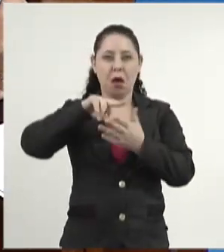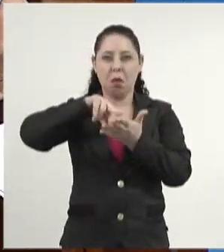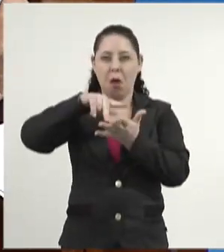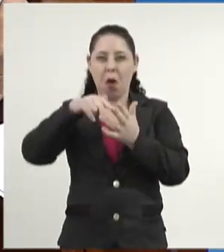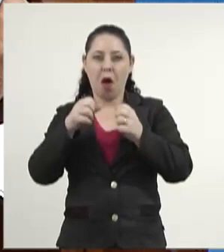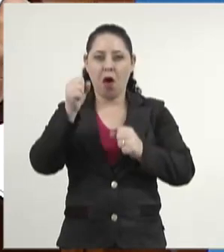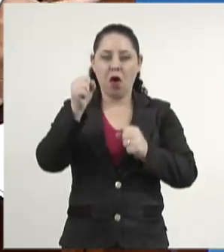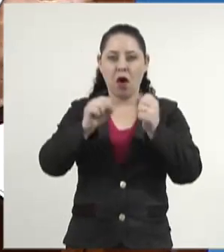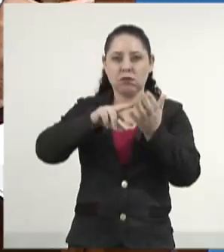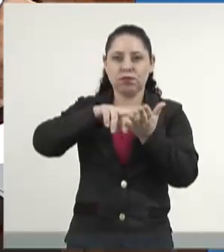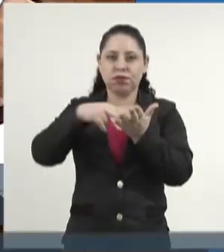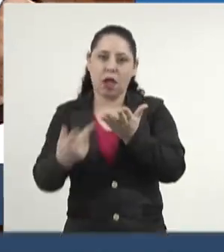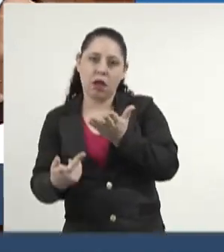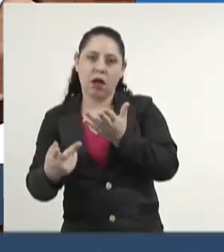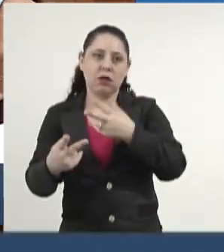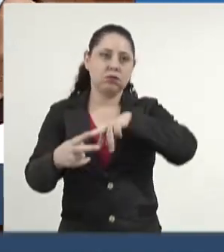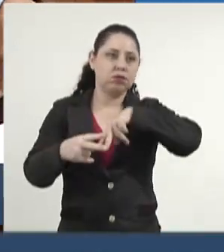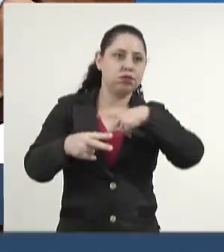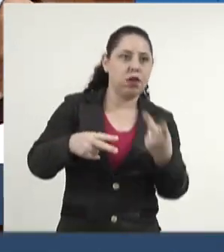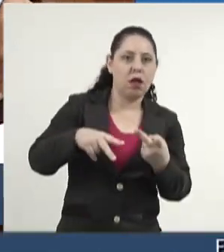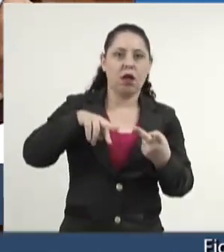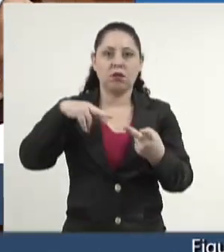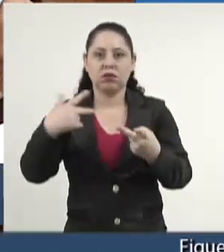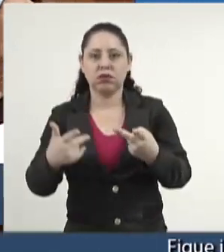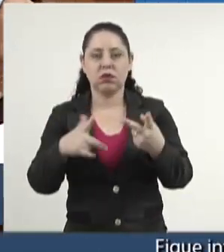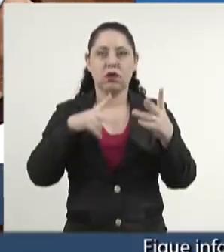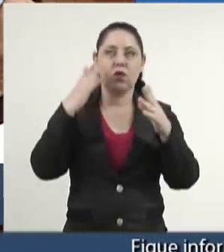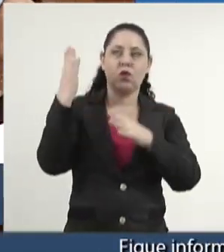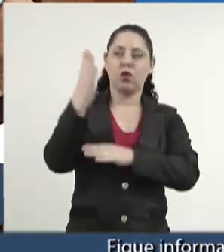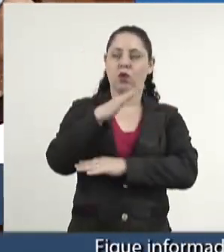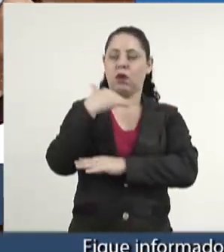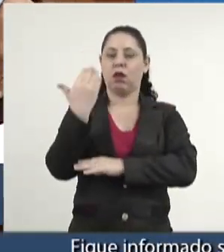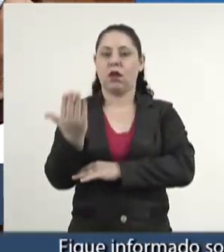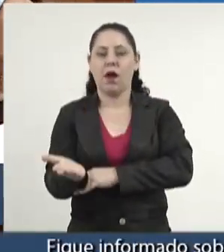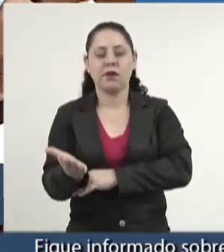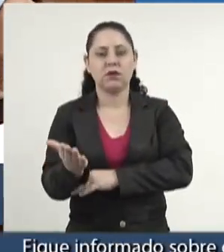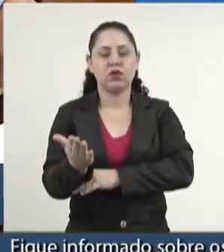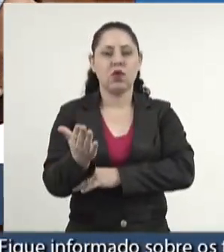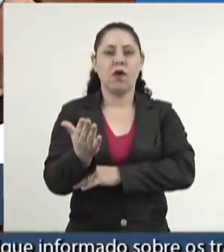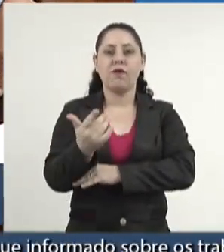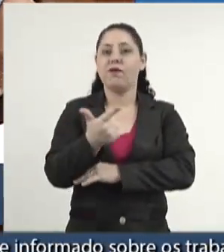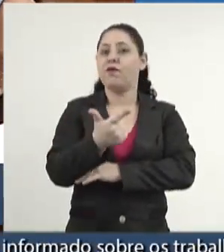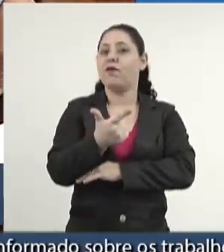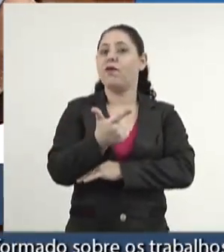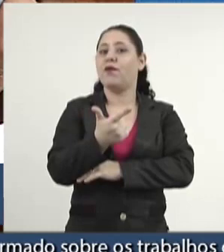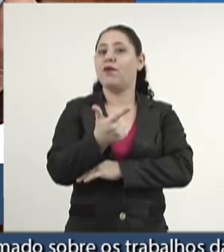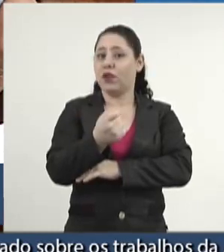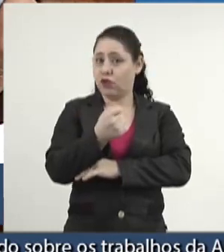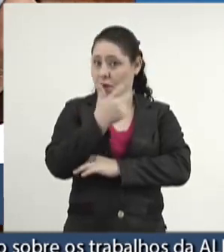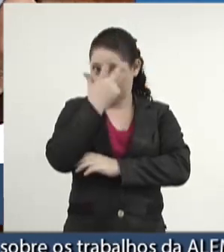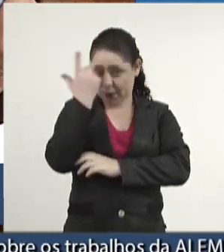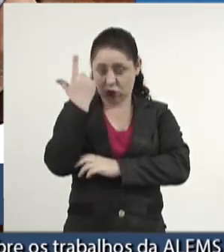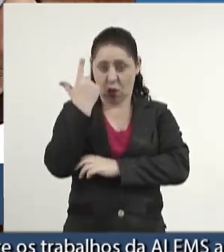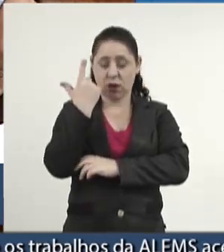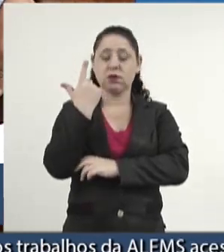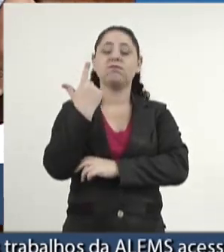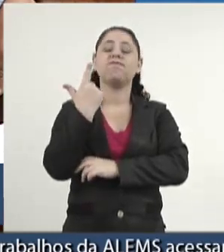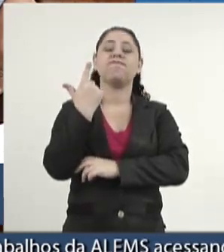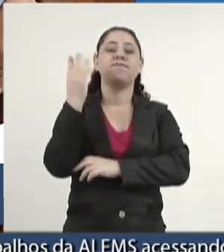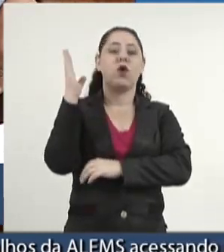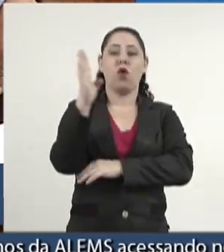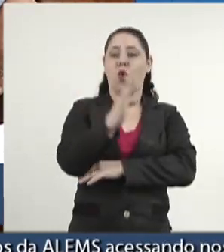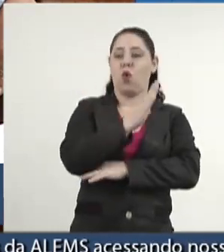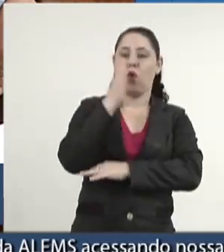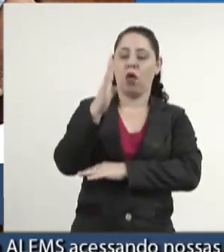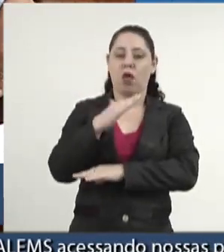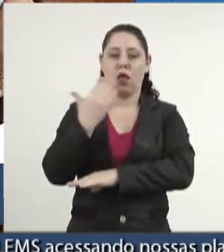vários candidatos caindo, desmaiando. Ao todo, nesse teste, 20 candidatos passaram mal, né? Permite